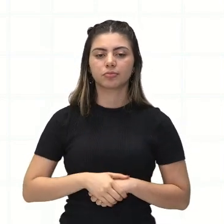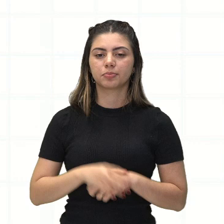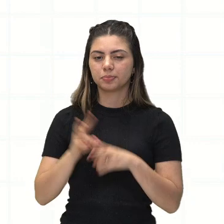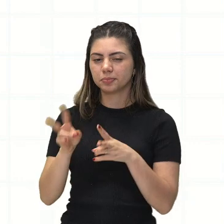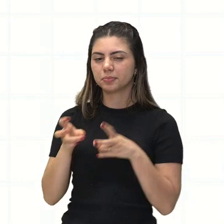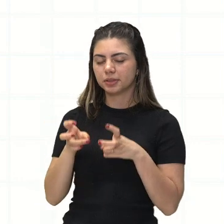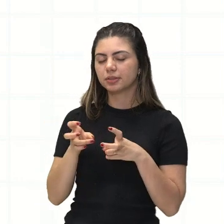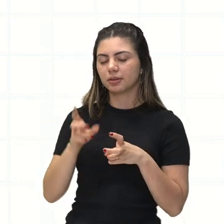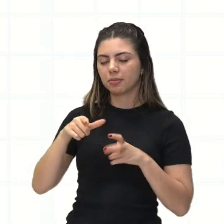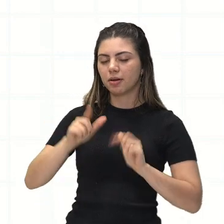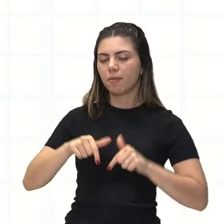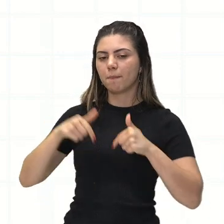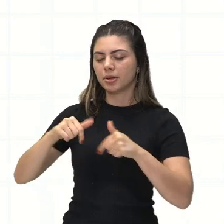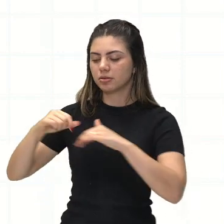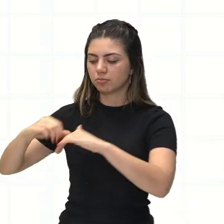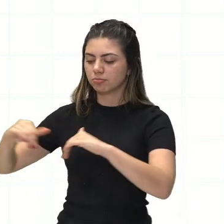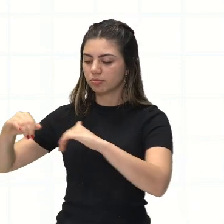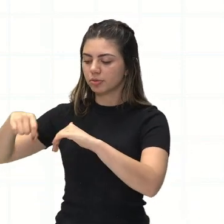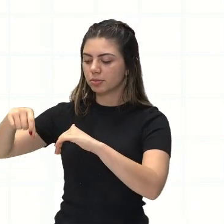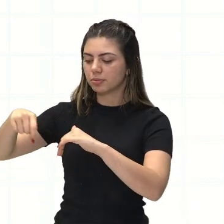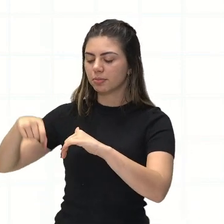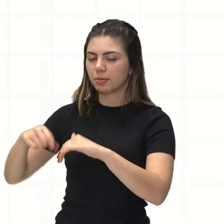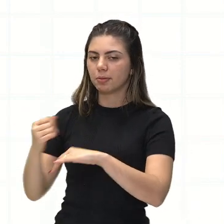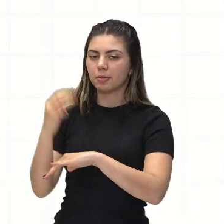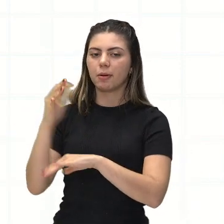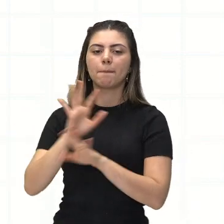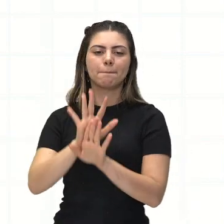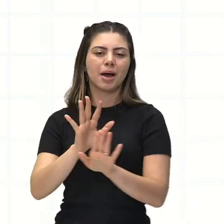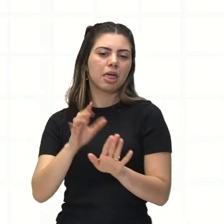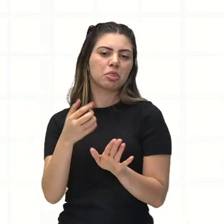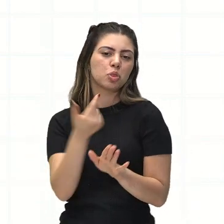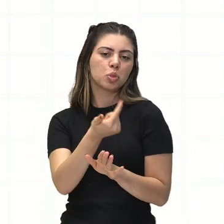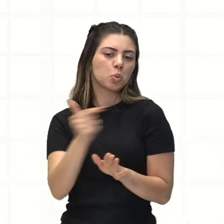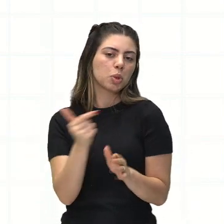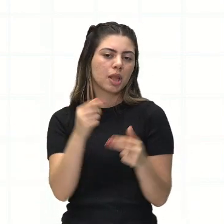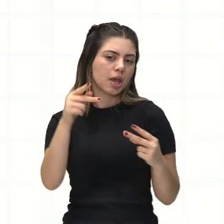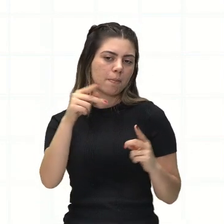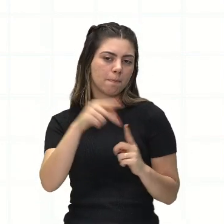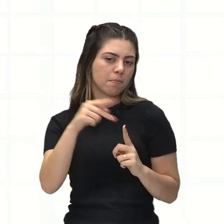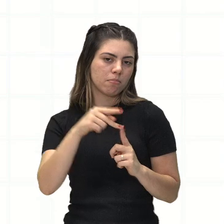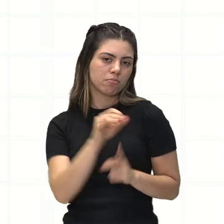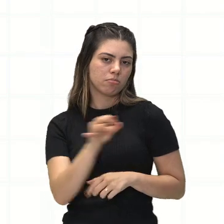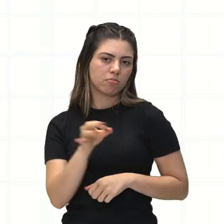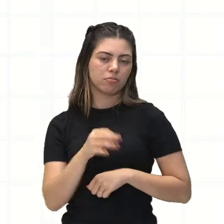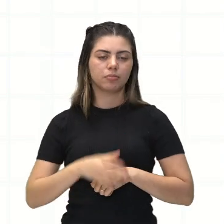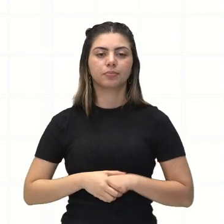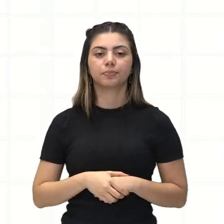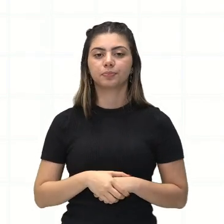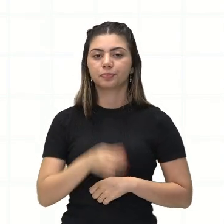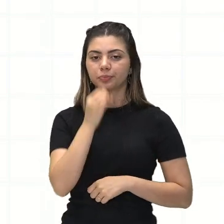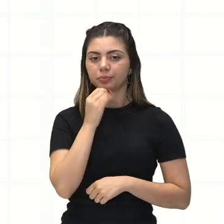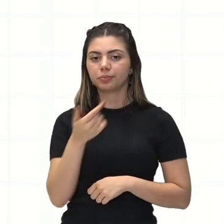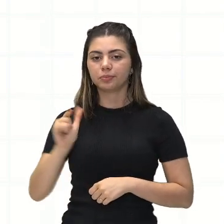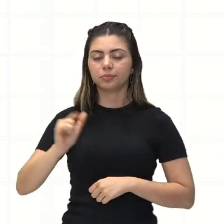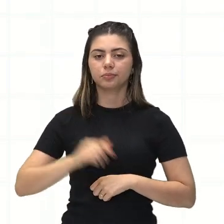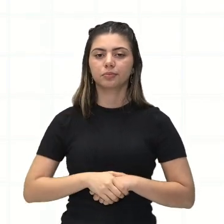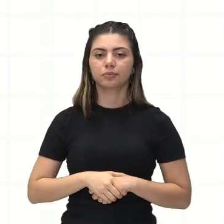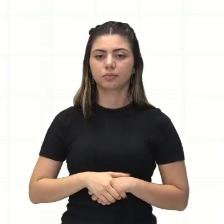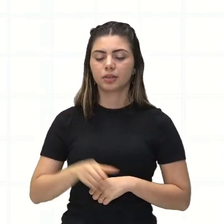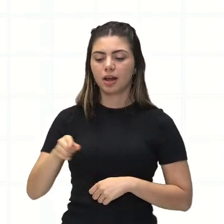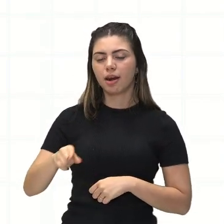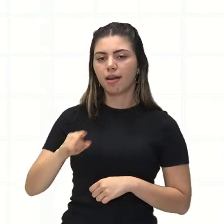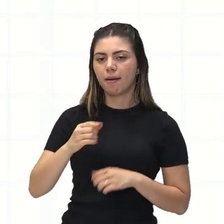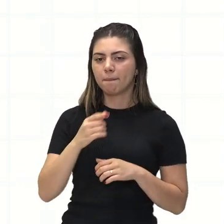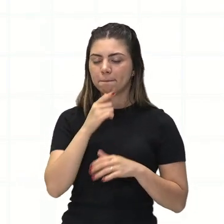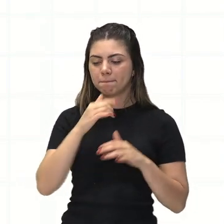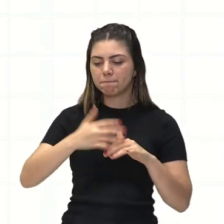de plantar, mas sem o auxílio de uma preposição. O voluntário recolheu o lixo da praia,